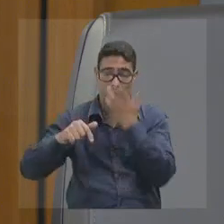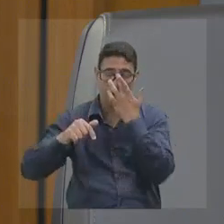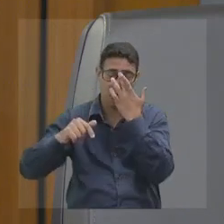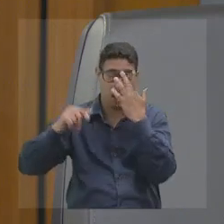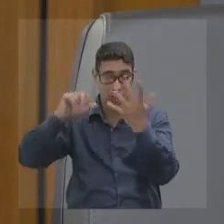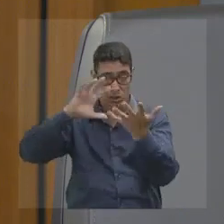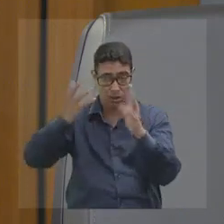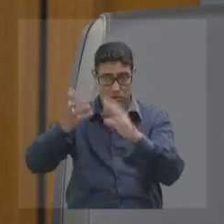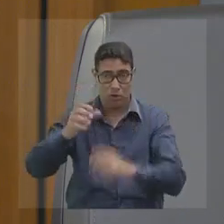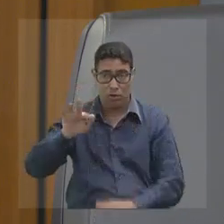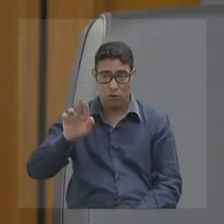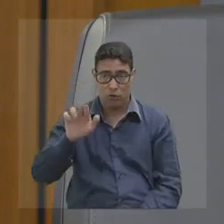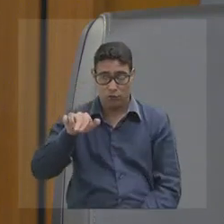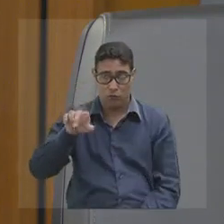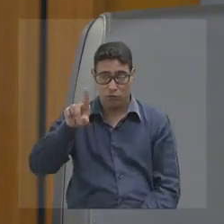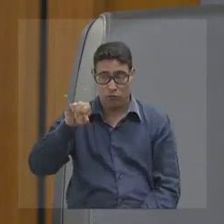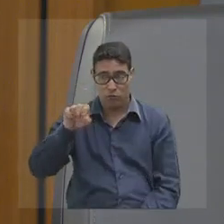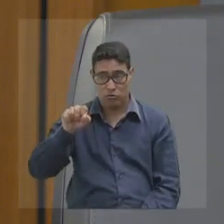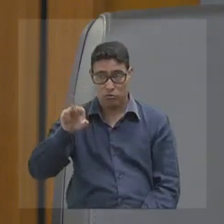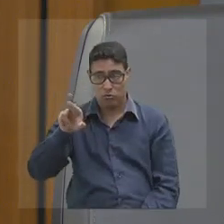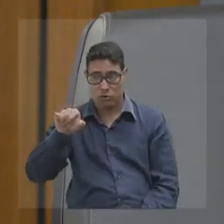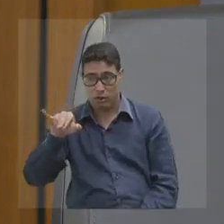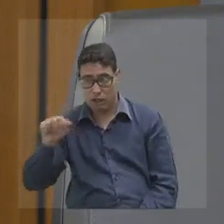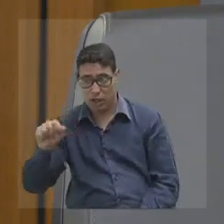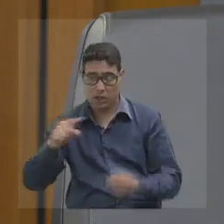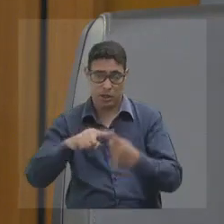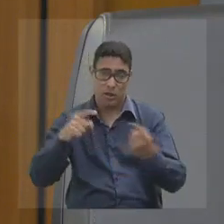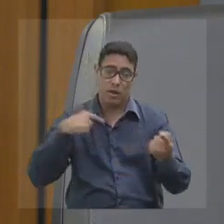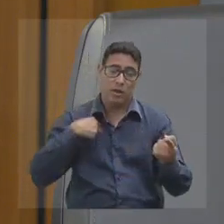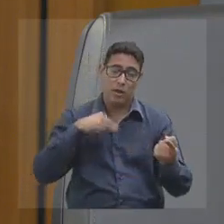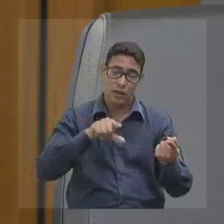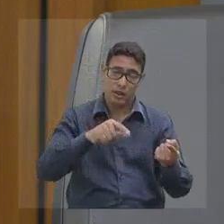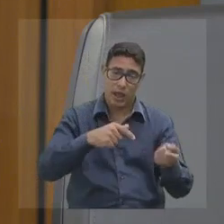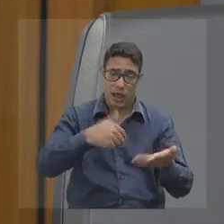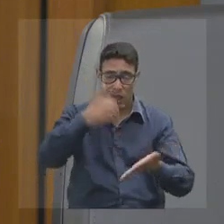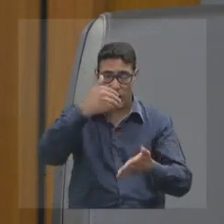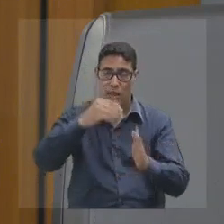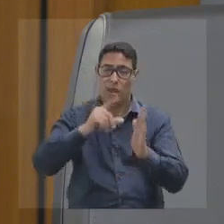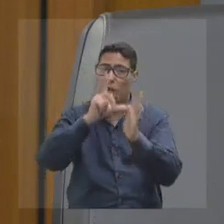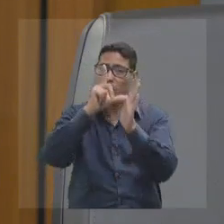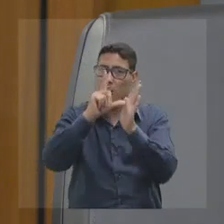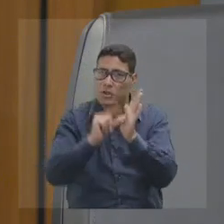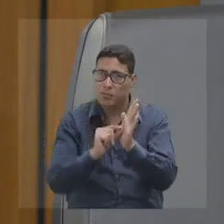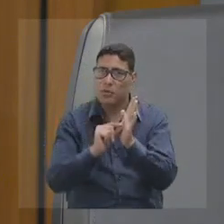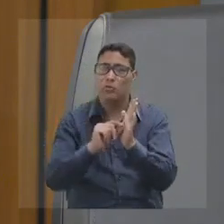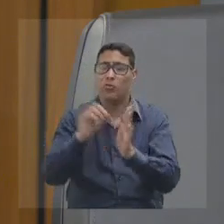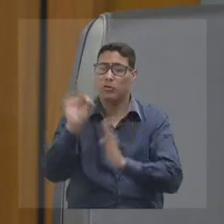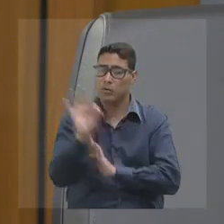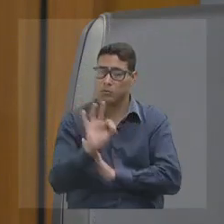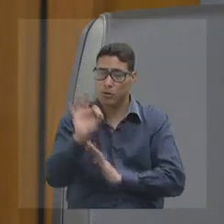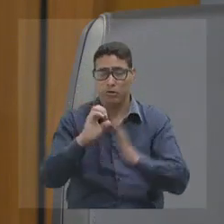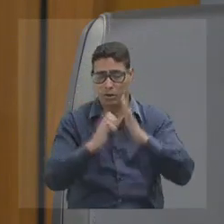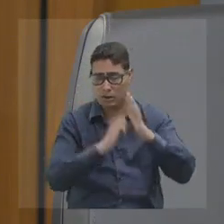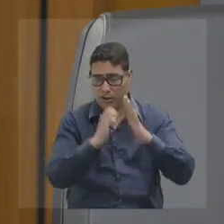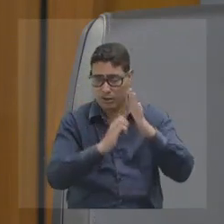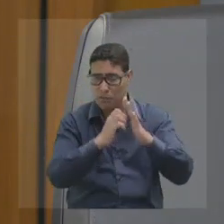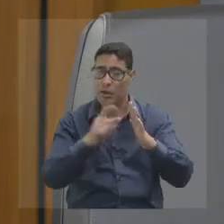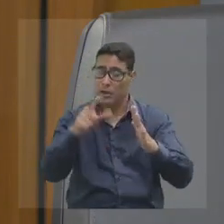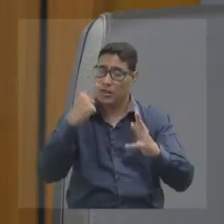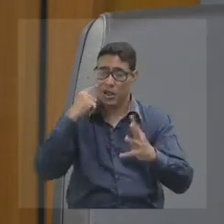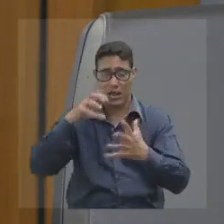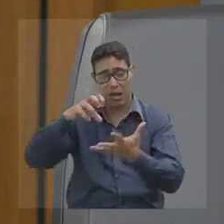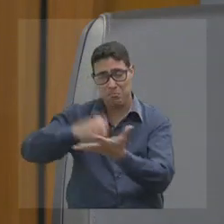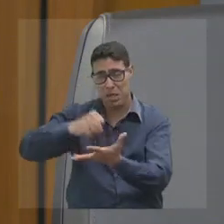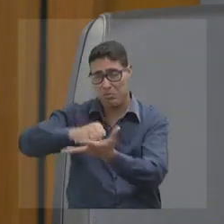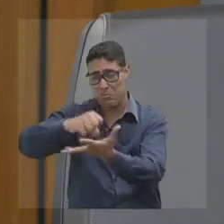tá discutindo isenção para as empresas que ocuparam Terra devolutiva 20 30 nesse estado ocupar essas terras como locutora